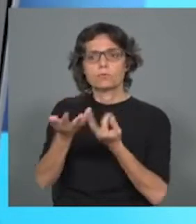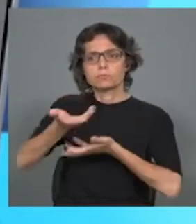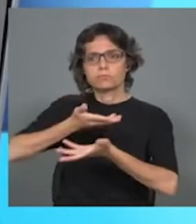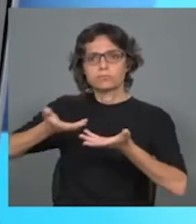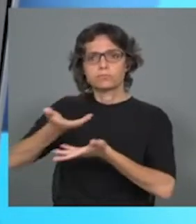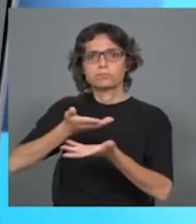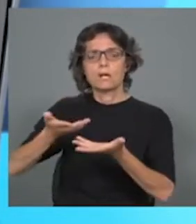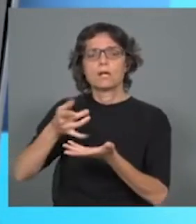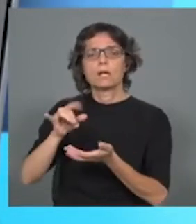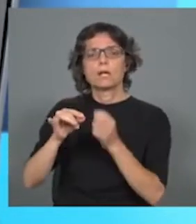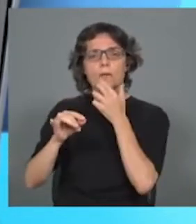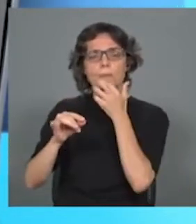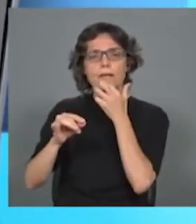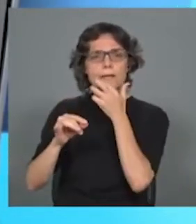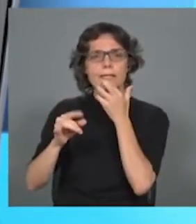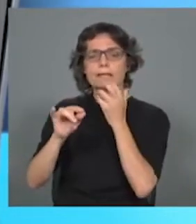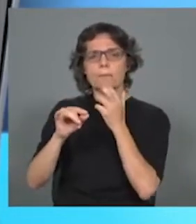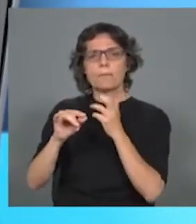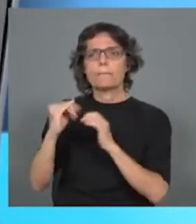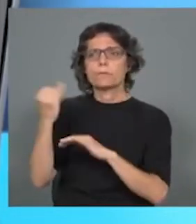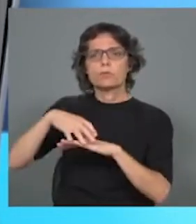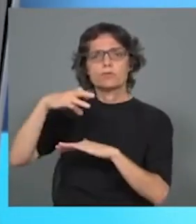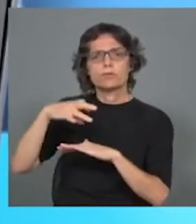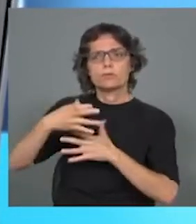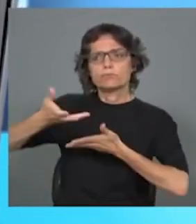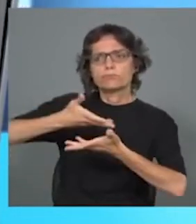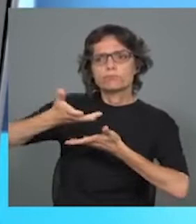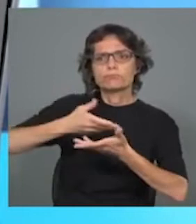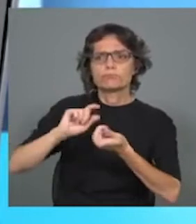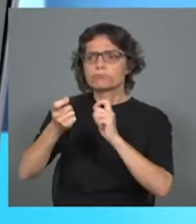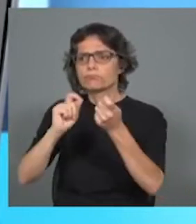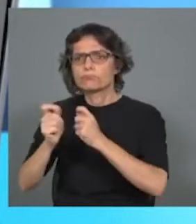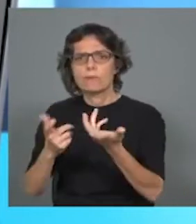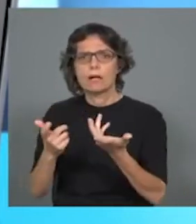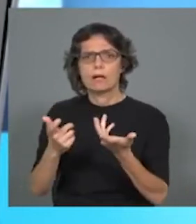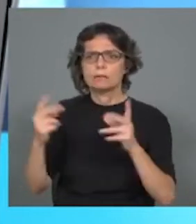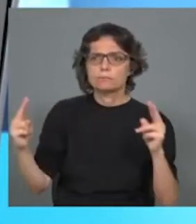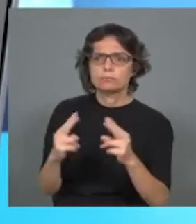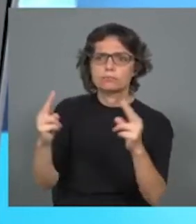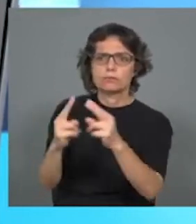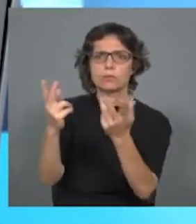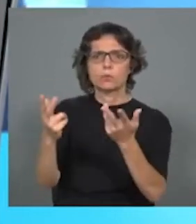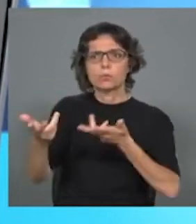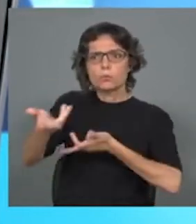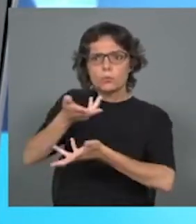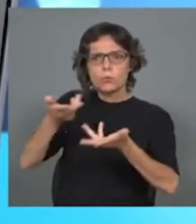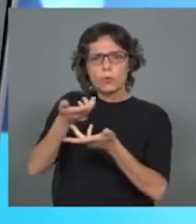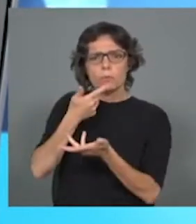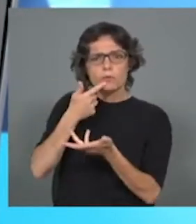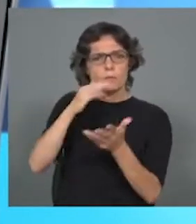promover isso também para nós, do ponto de vista institucional, ter espaços onde nos encontramos, onde sabemos o que é que os